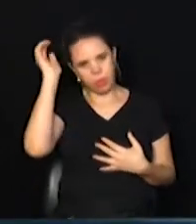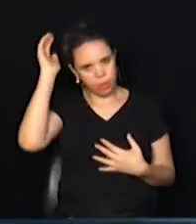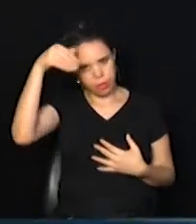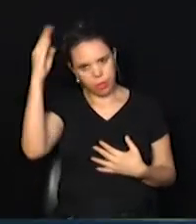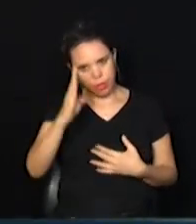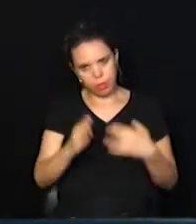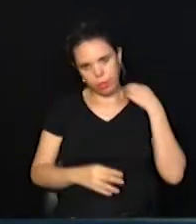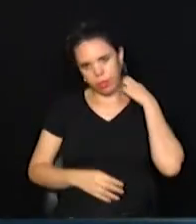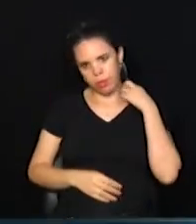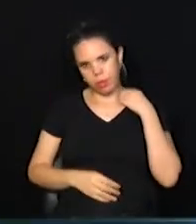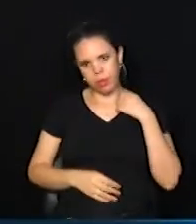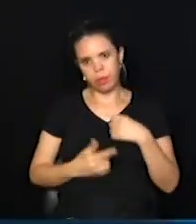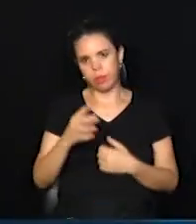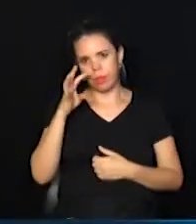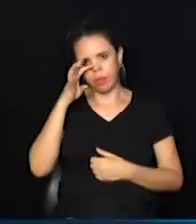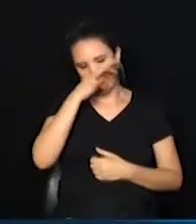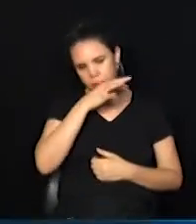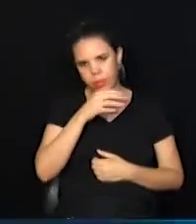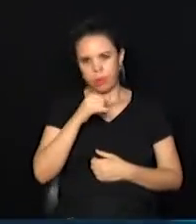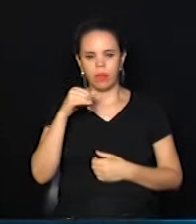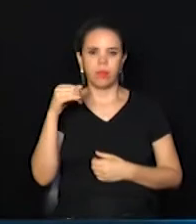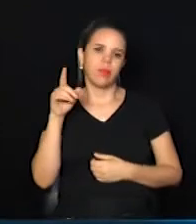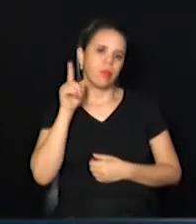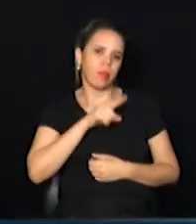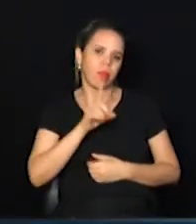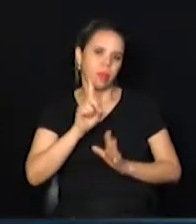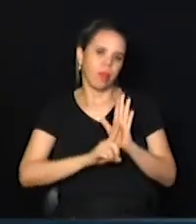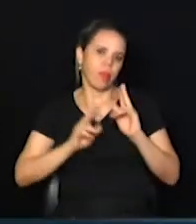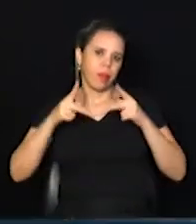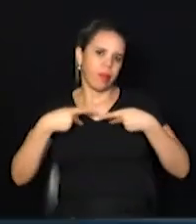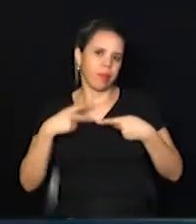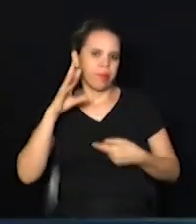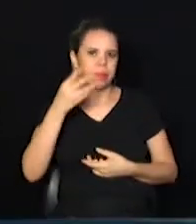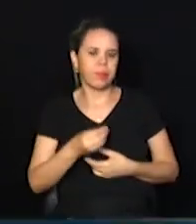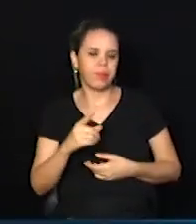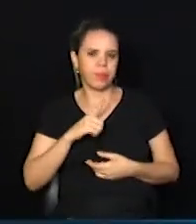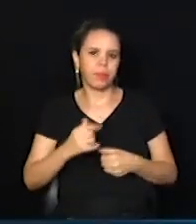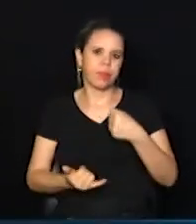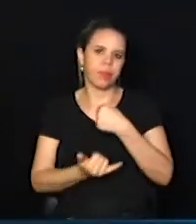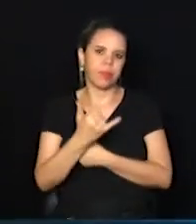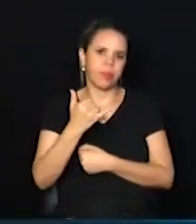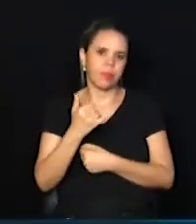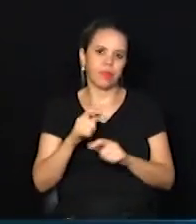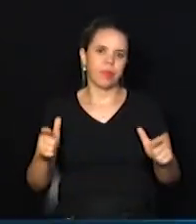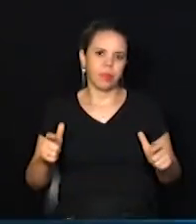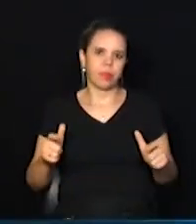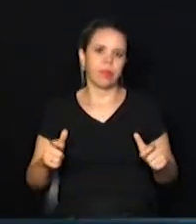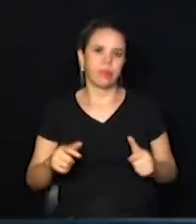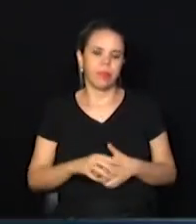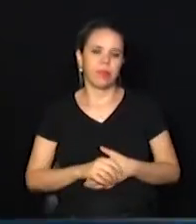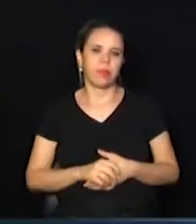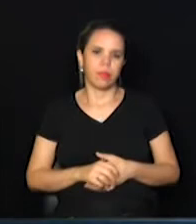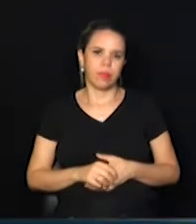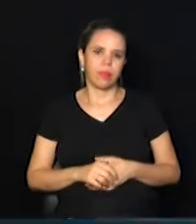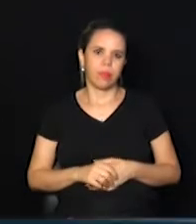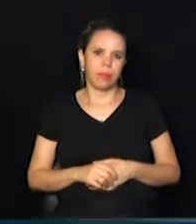Brasil descumpriu a Convenção Americana de Direitos Humanos. Nós entendemos que houve uma falha gritante de todos os agentes, de todas as